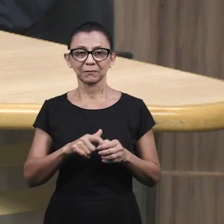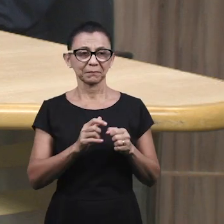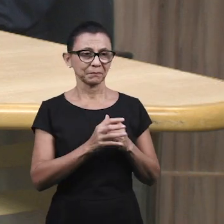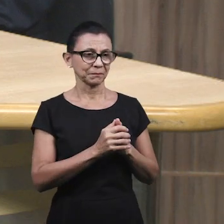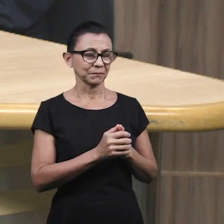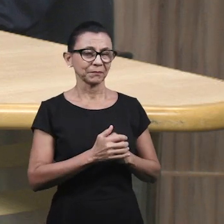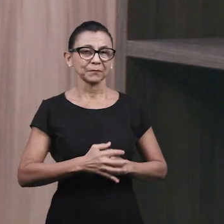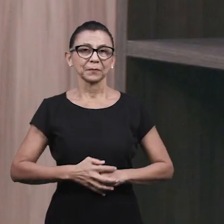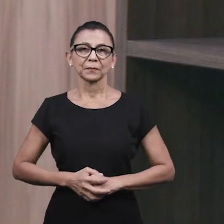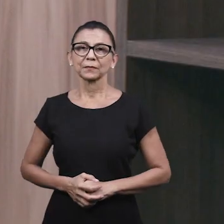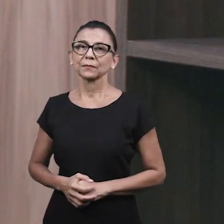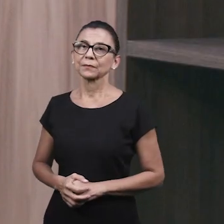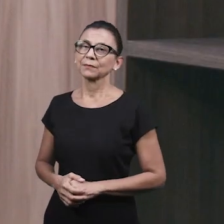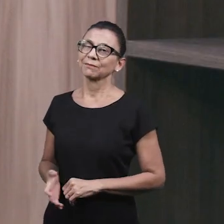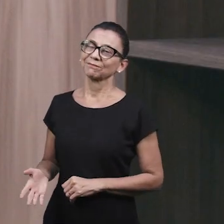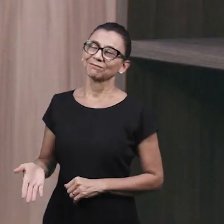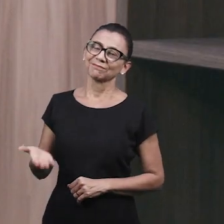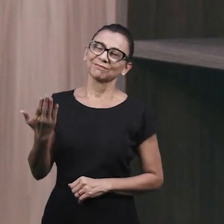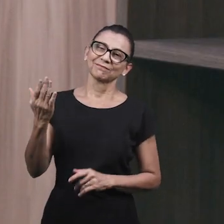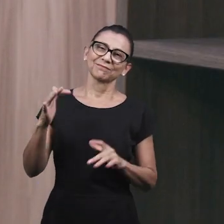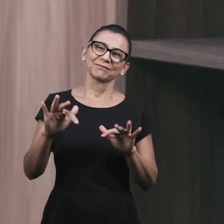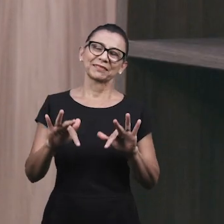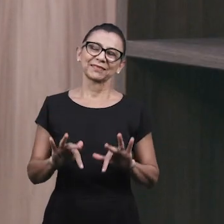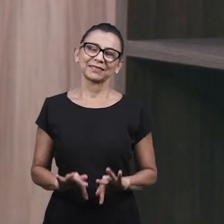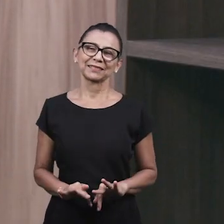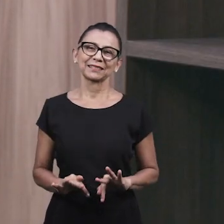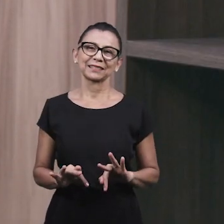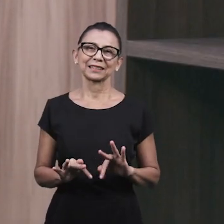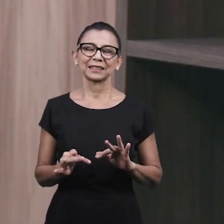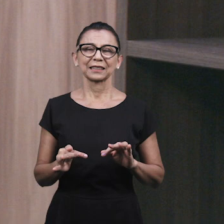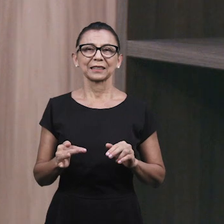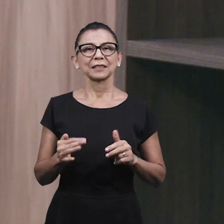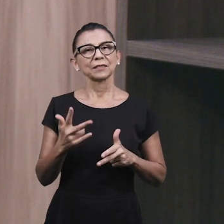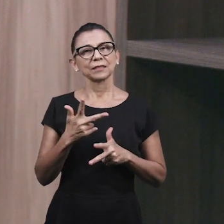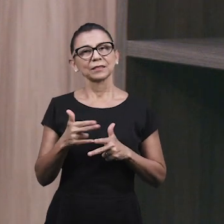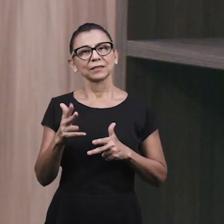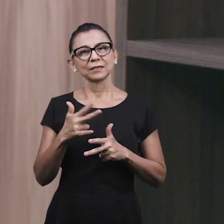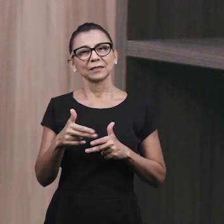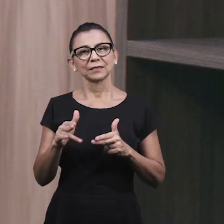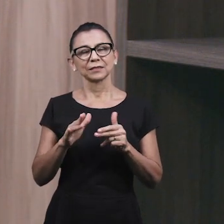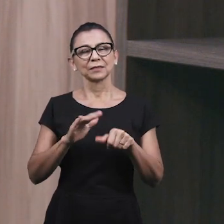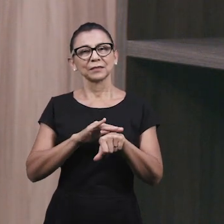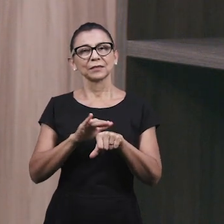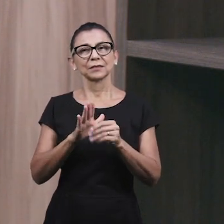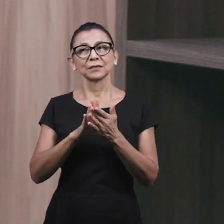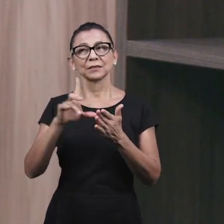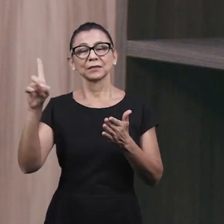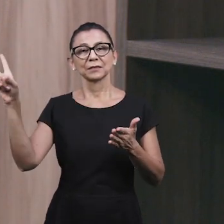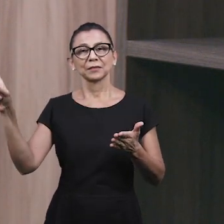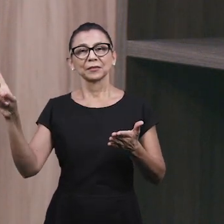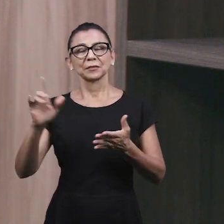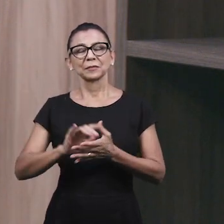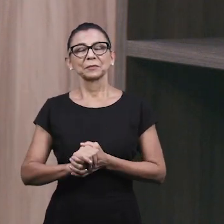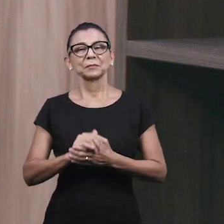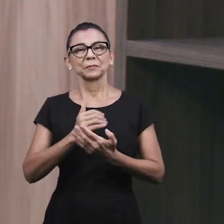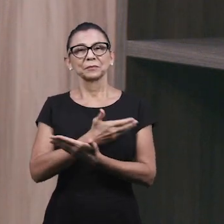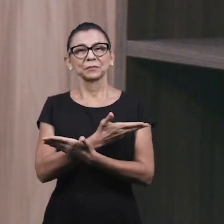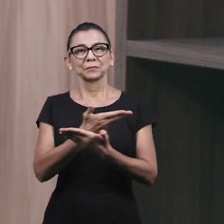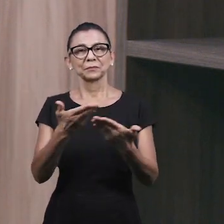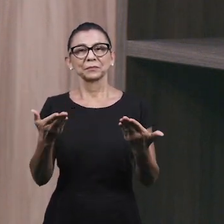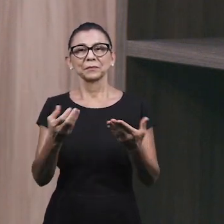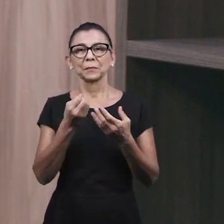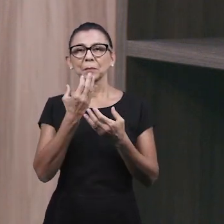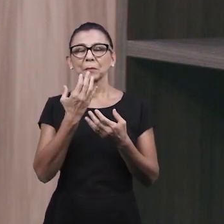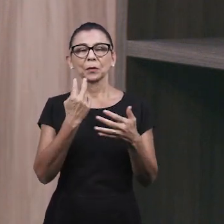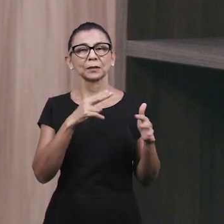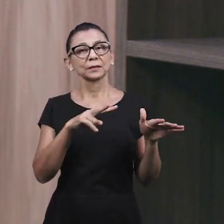Amém. Vamos lá, estamos então encerrando aqui esta edição do programa Conversas Bíblicas, nos despedindo de você, desejando uma